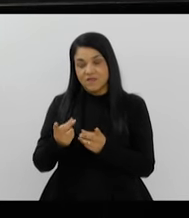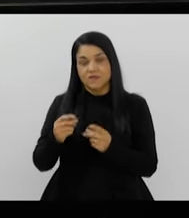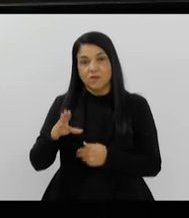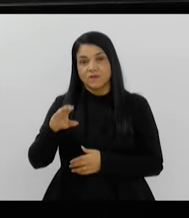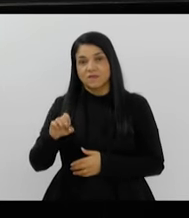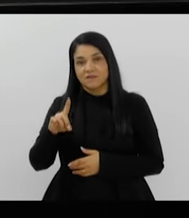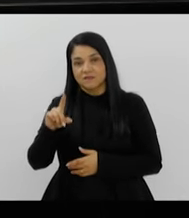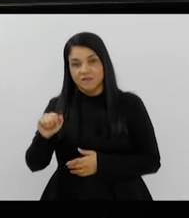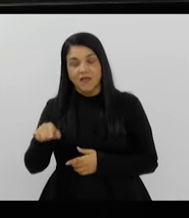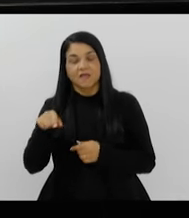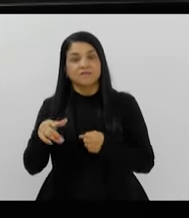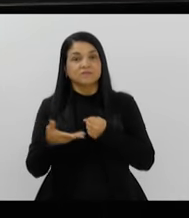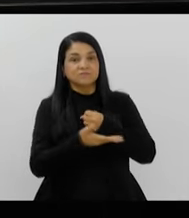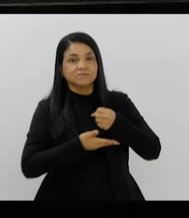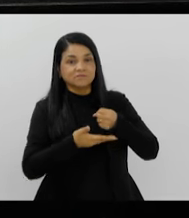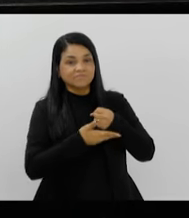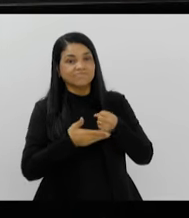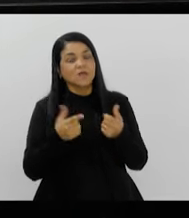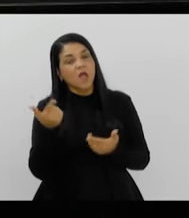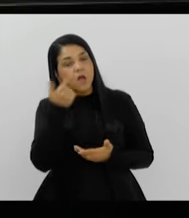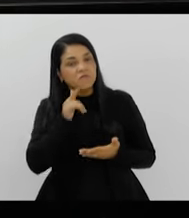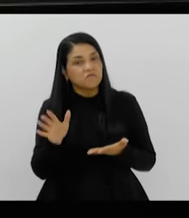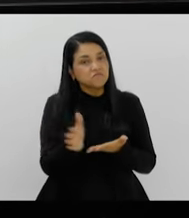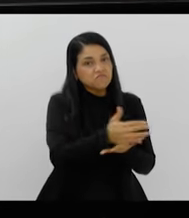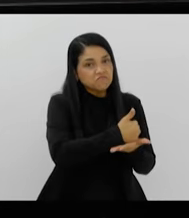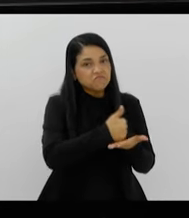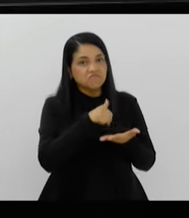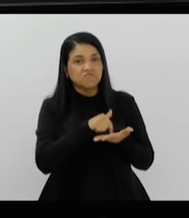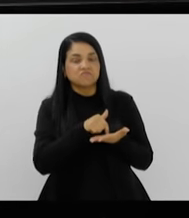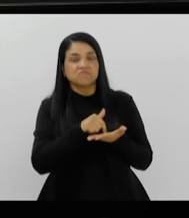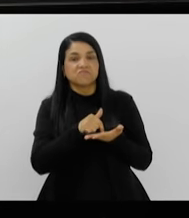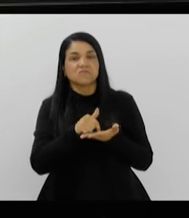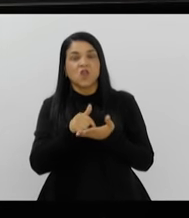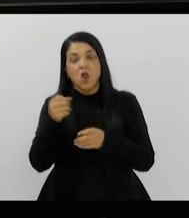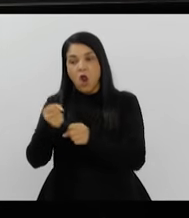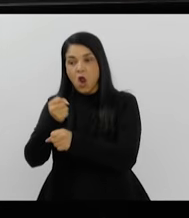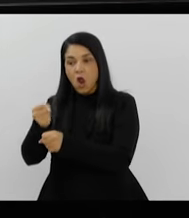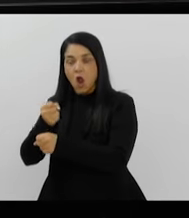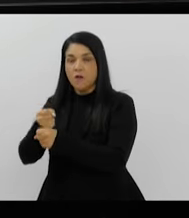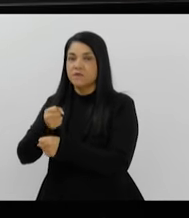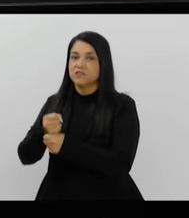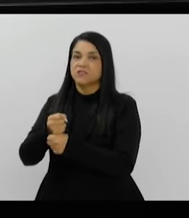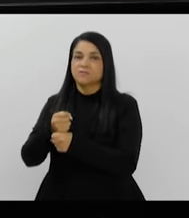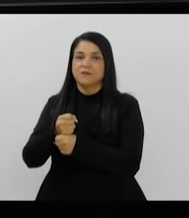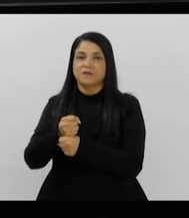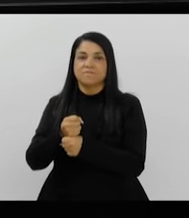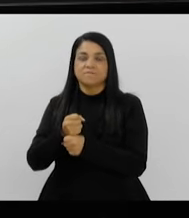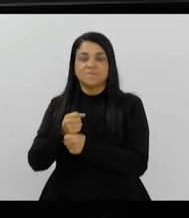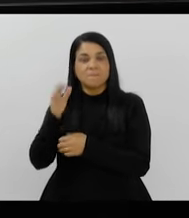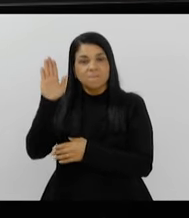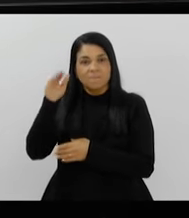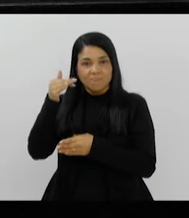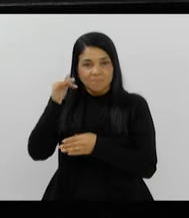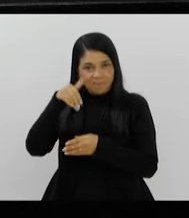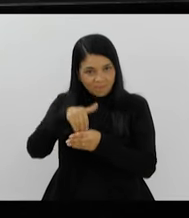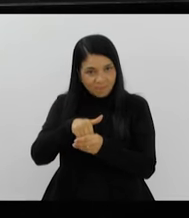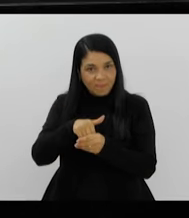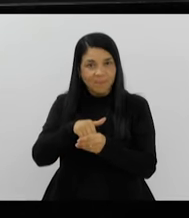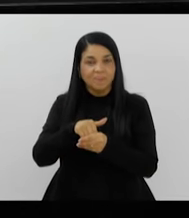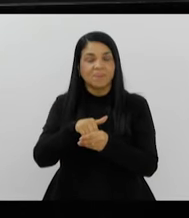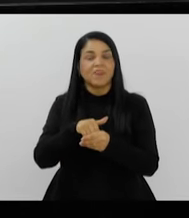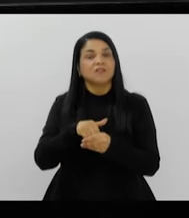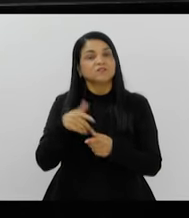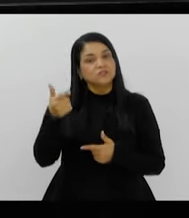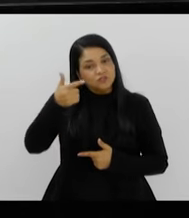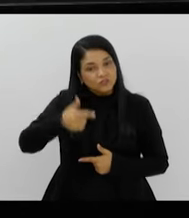aliada aproveitaram essas receitas extraordinárias para tributar obras eleitoreiras e corremos novamente o risco